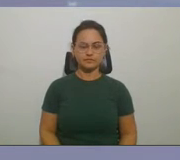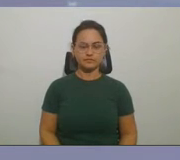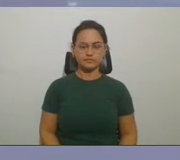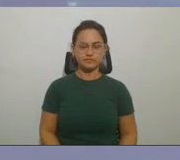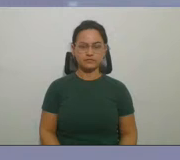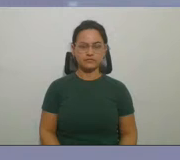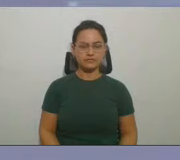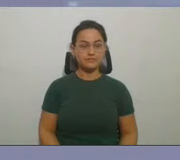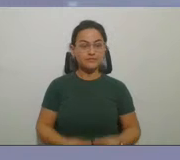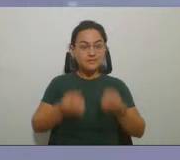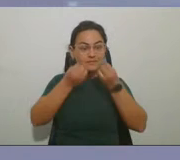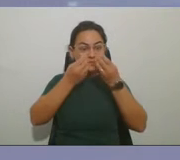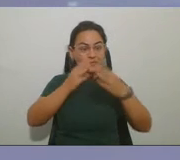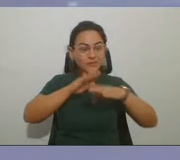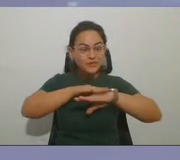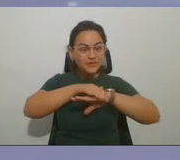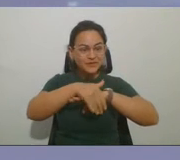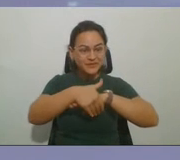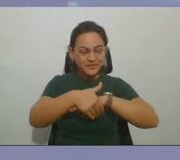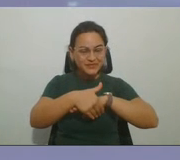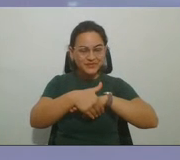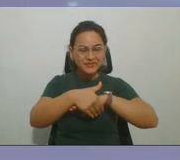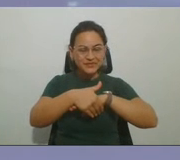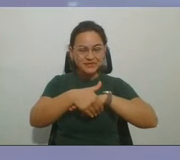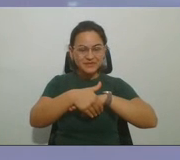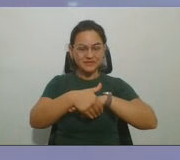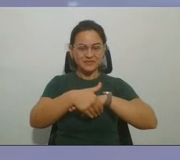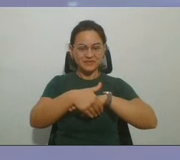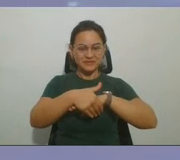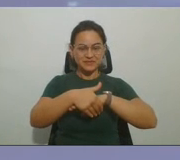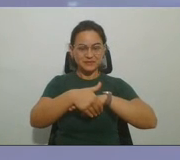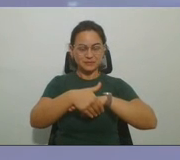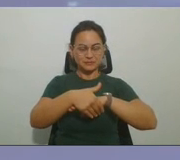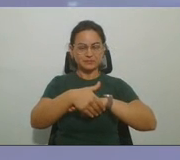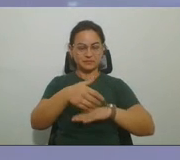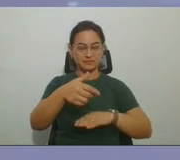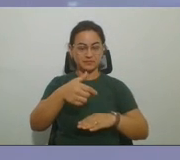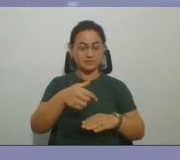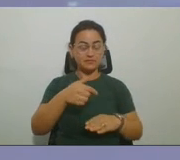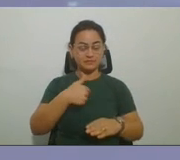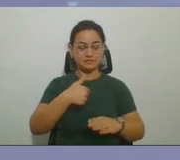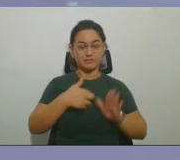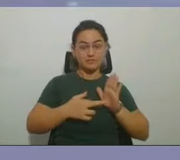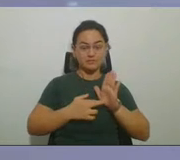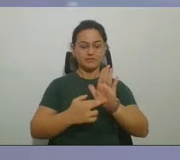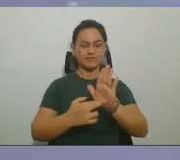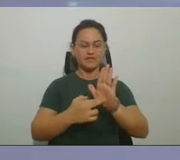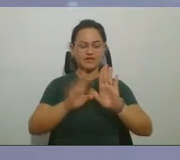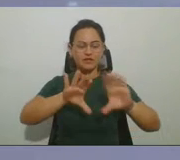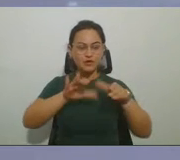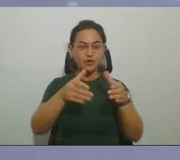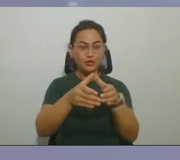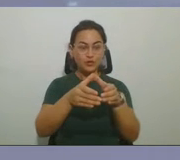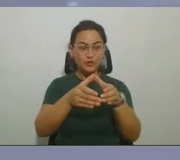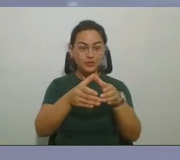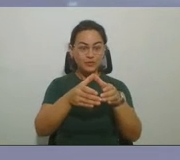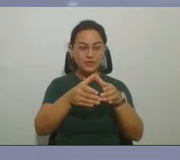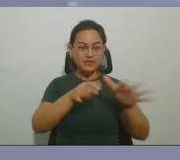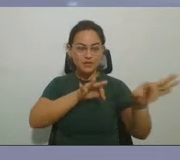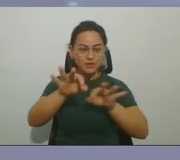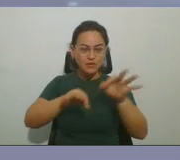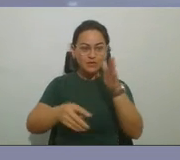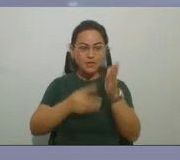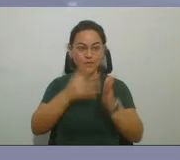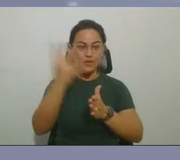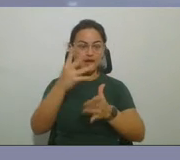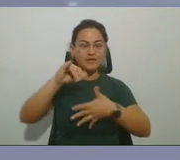Boa noite. Em nome da comissão organizadora do 4º Ibero-Americano de Humanidade,